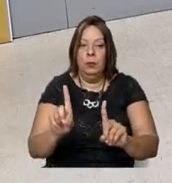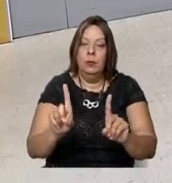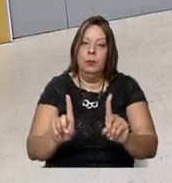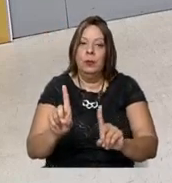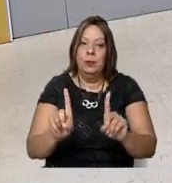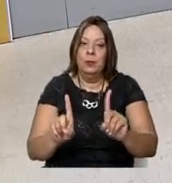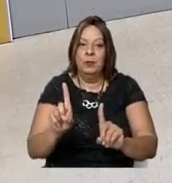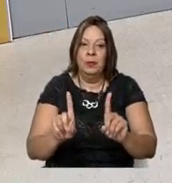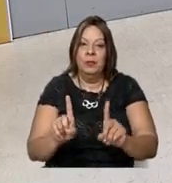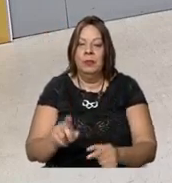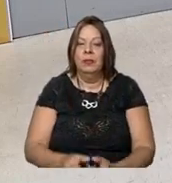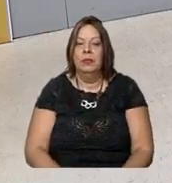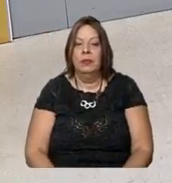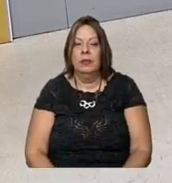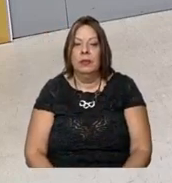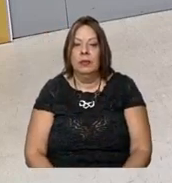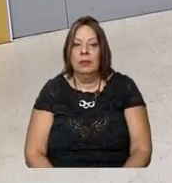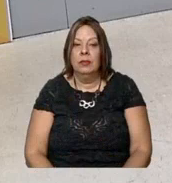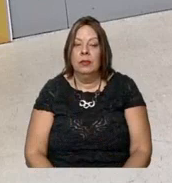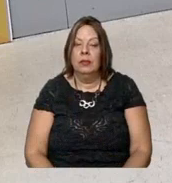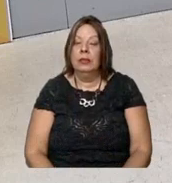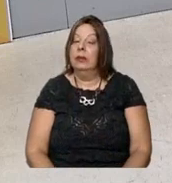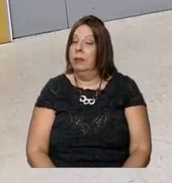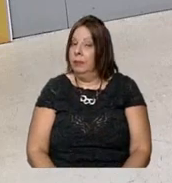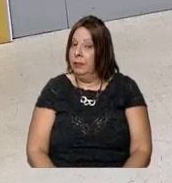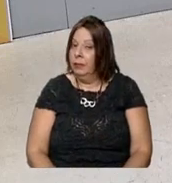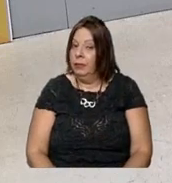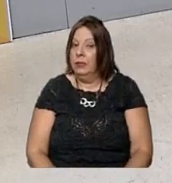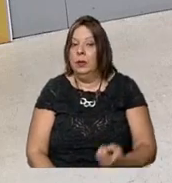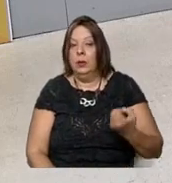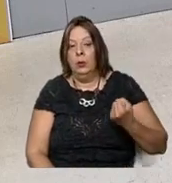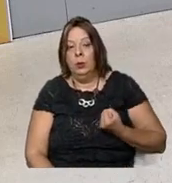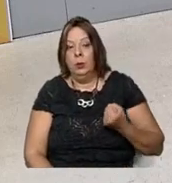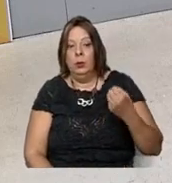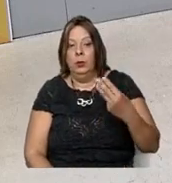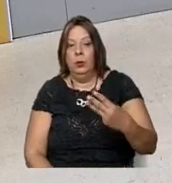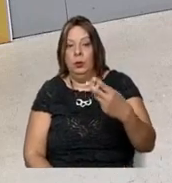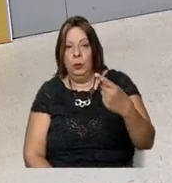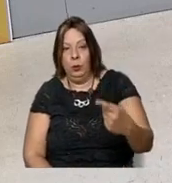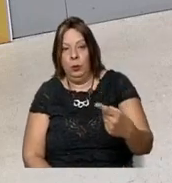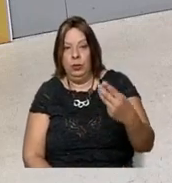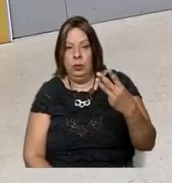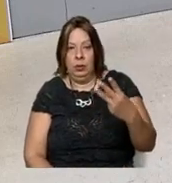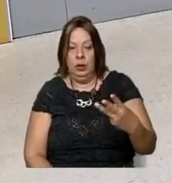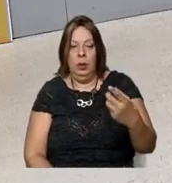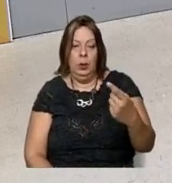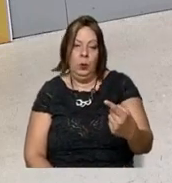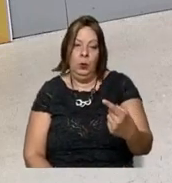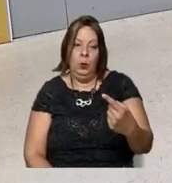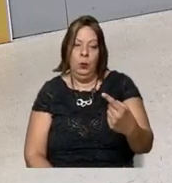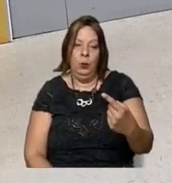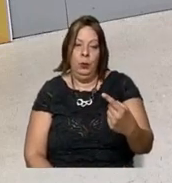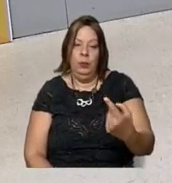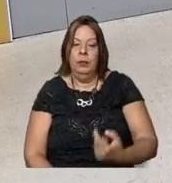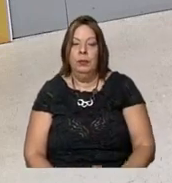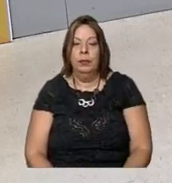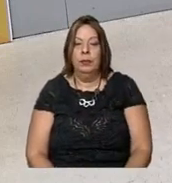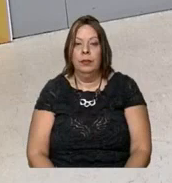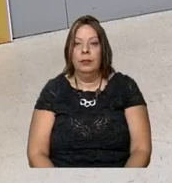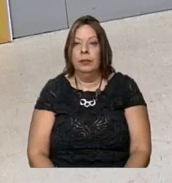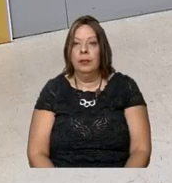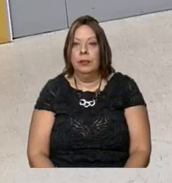Curiosamente, curiosamente. Gente, seguindo aqui, bolinha de número 31. 31.